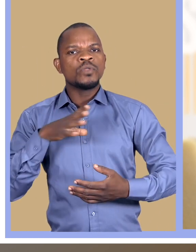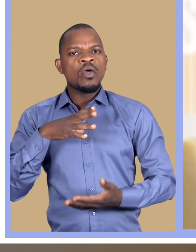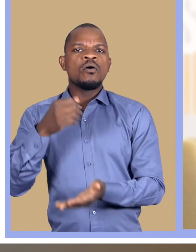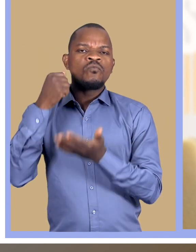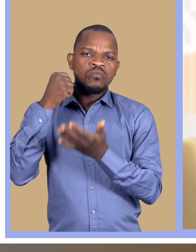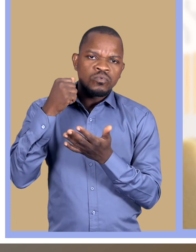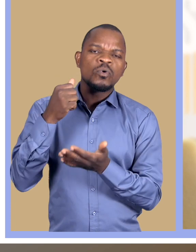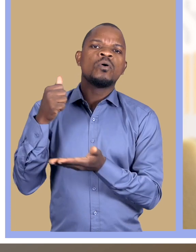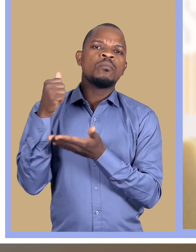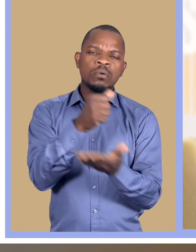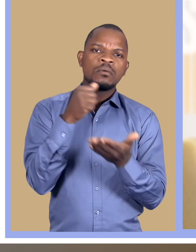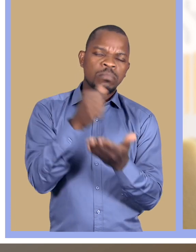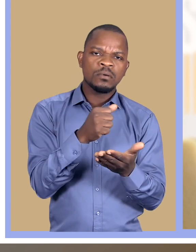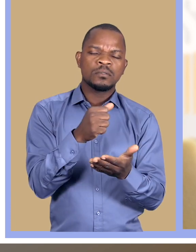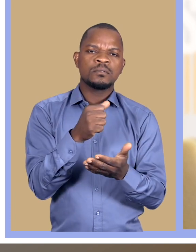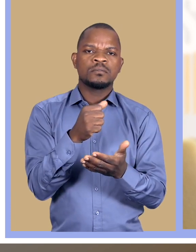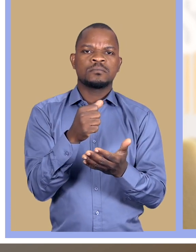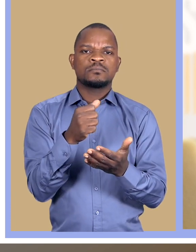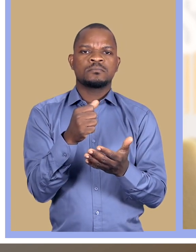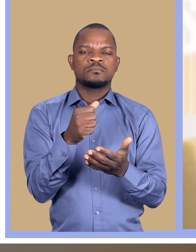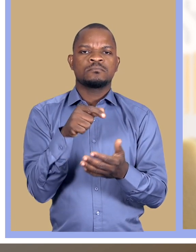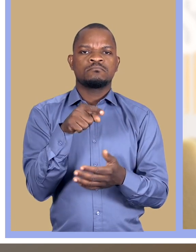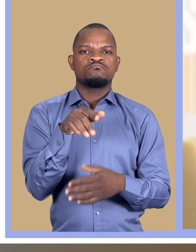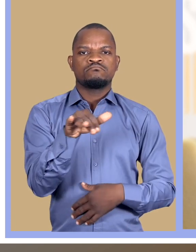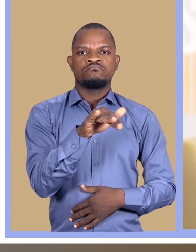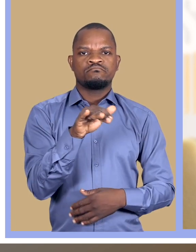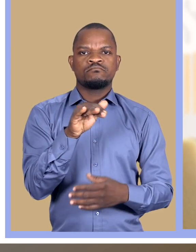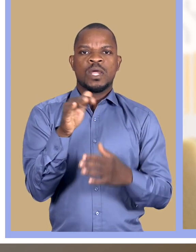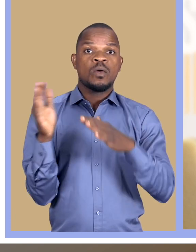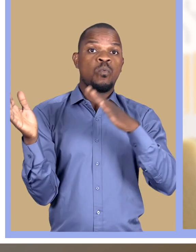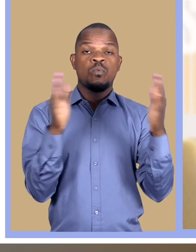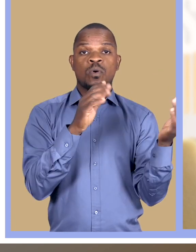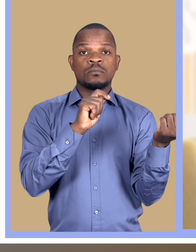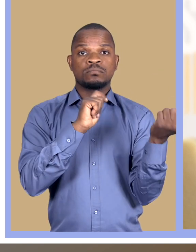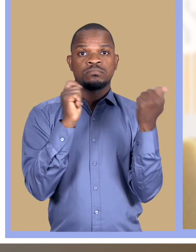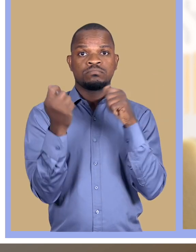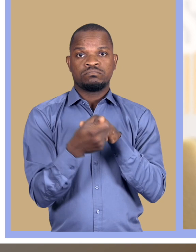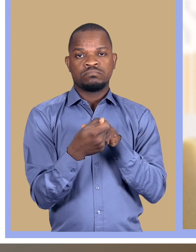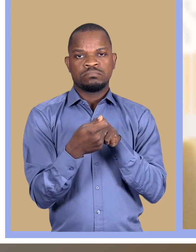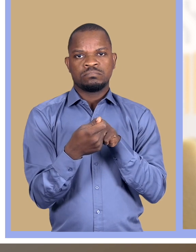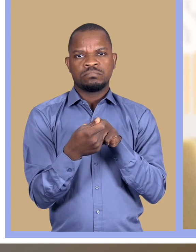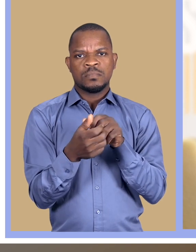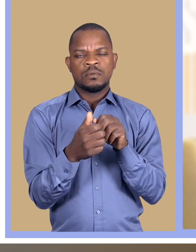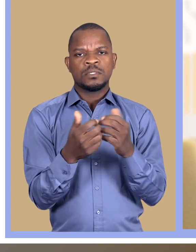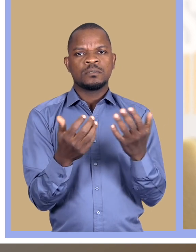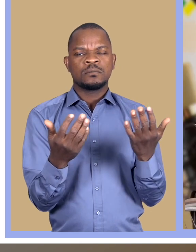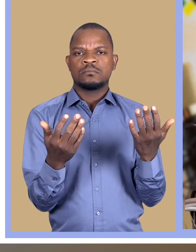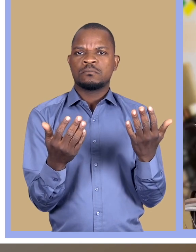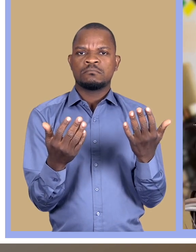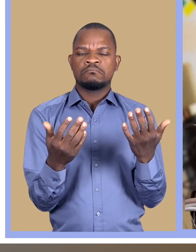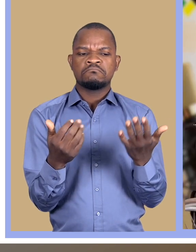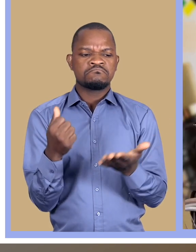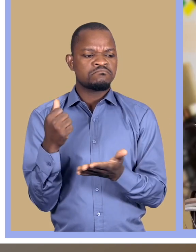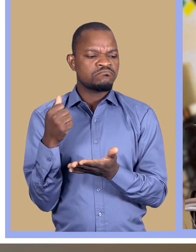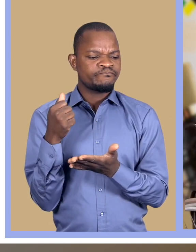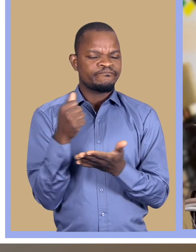e donativos virados à questão climática, mas garantidamente esses apoios e financiamentos não